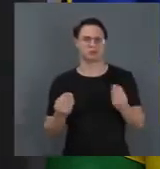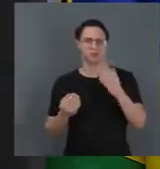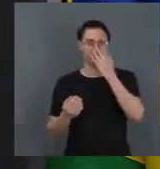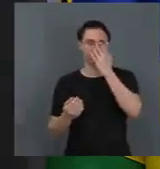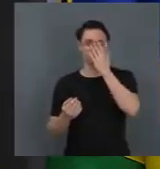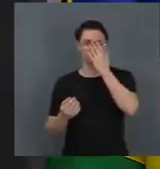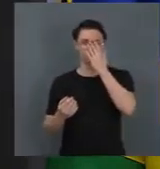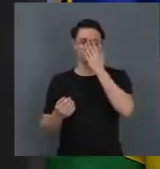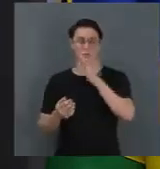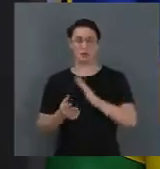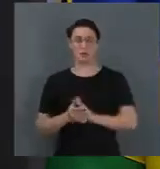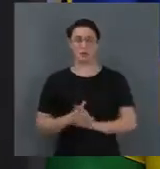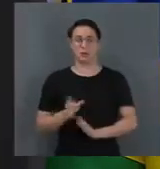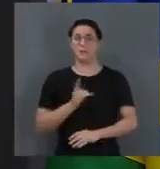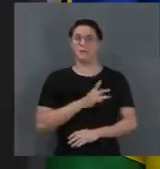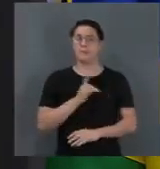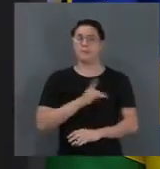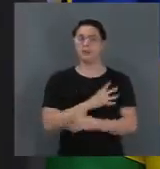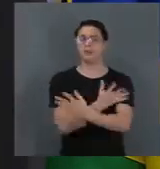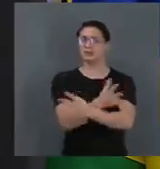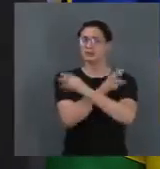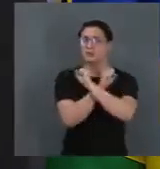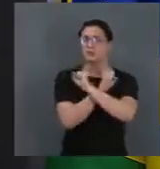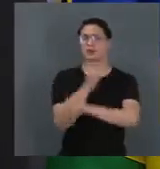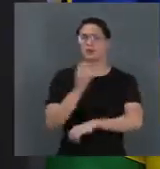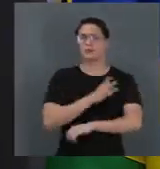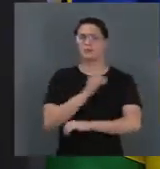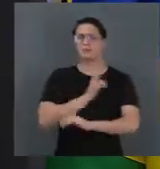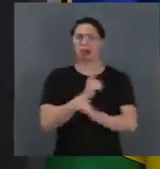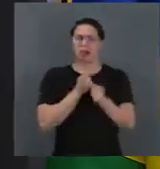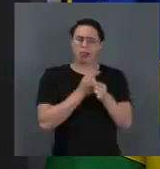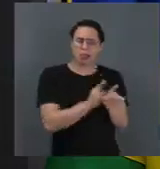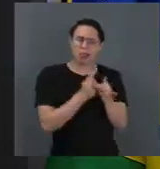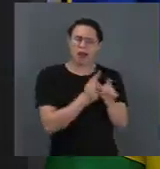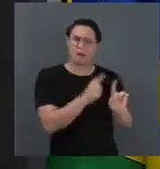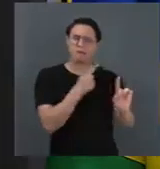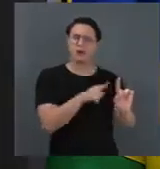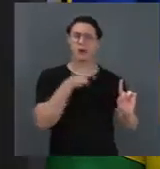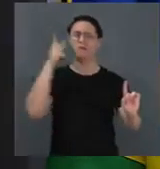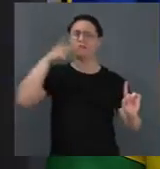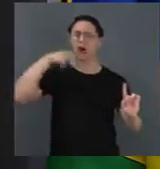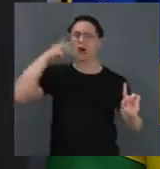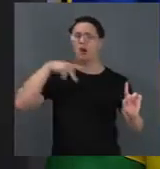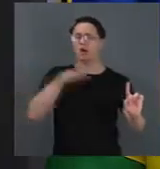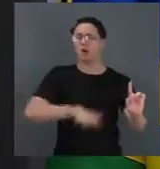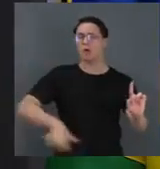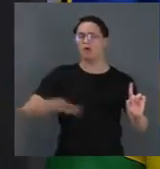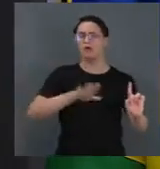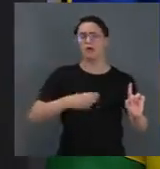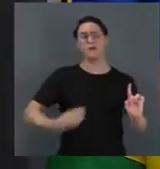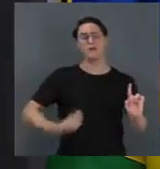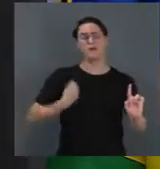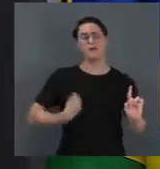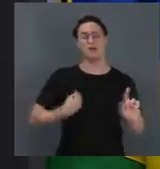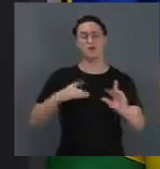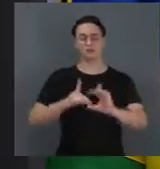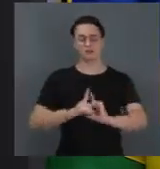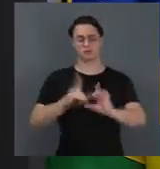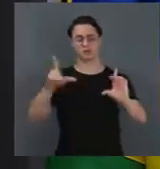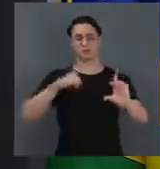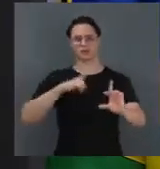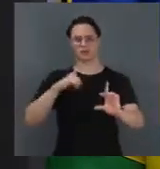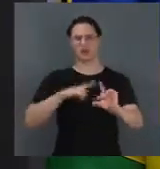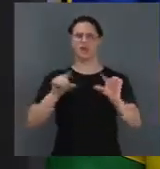Ou seja, medo da censura e da perseguição política em plena democracia. Existe um provérbio,